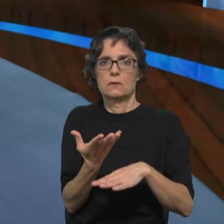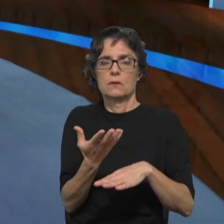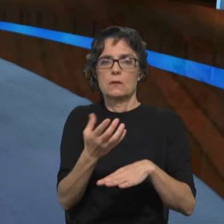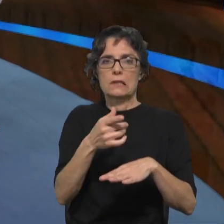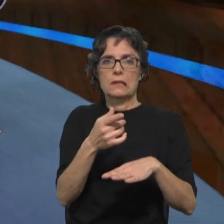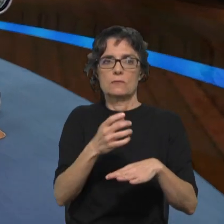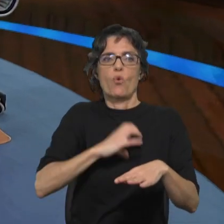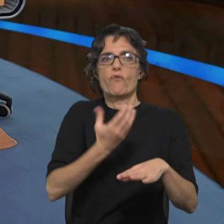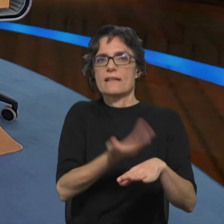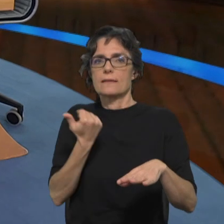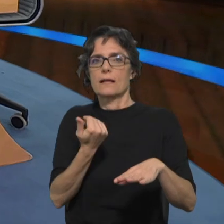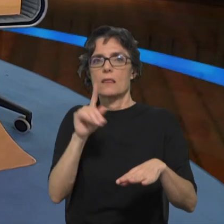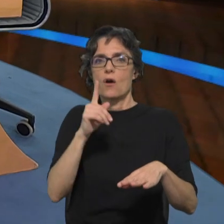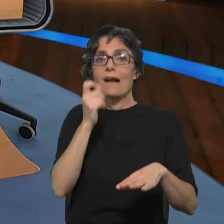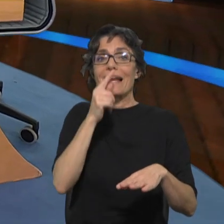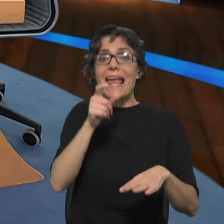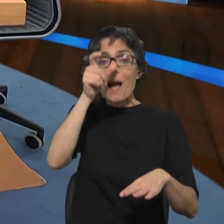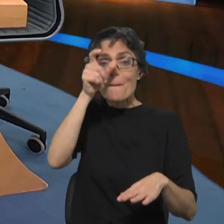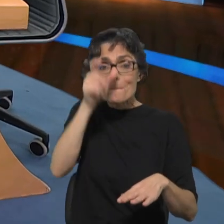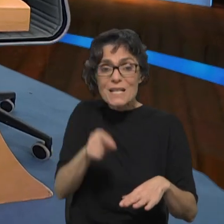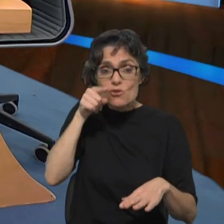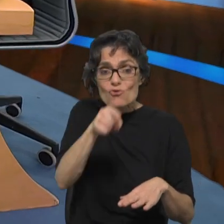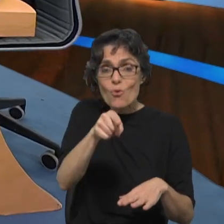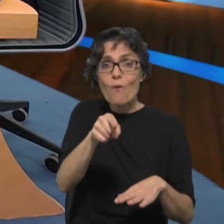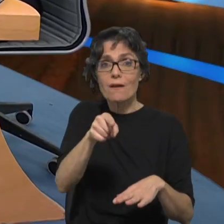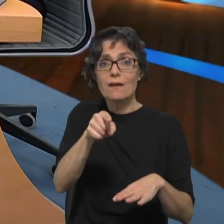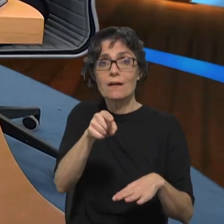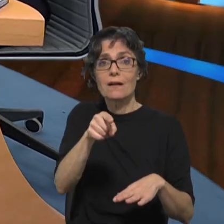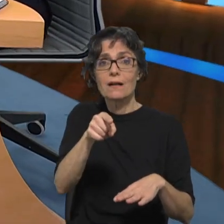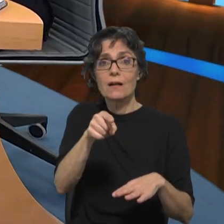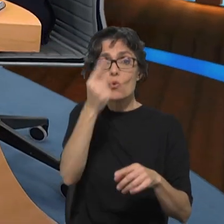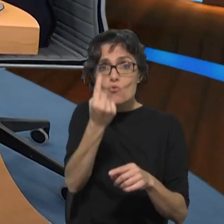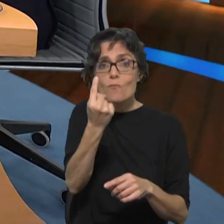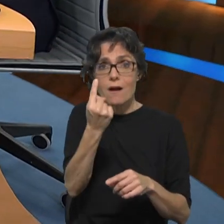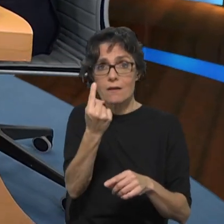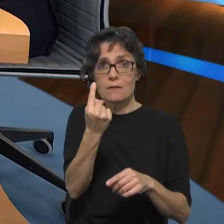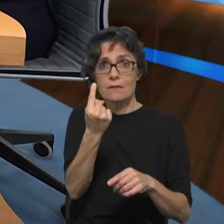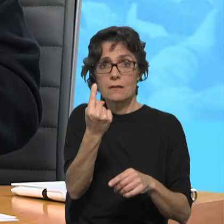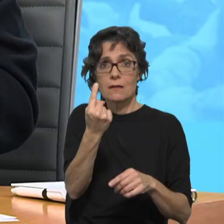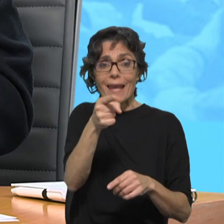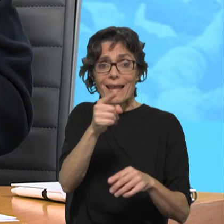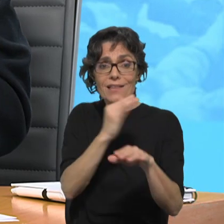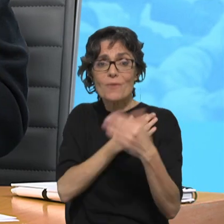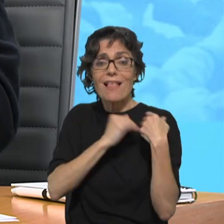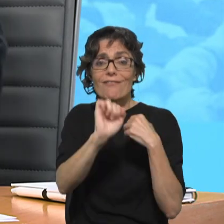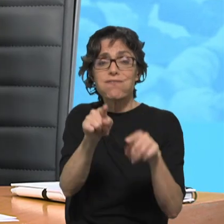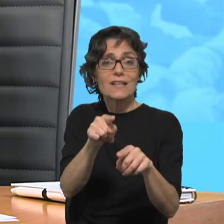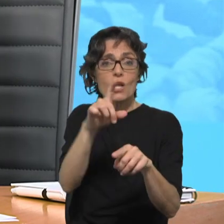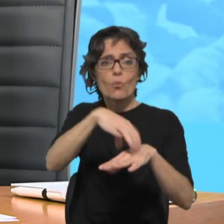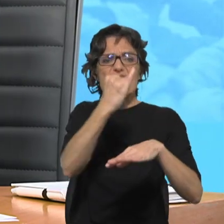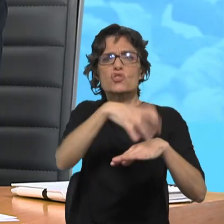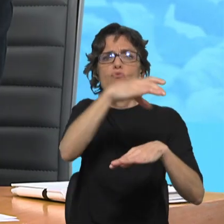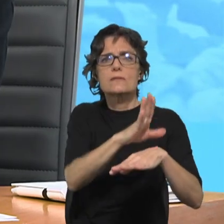causa. Quem está em causa é aquela pessoa em concreto que responde por si própria. Portanto, nós